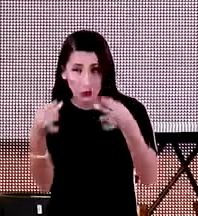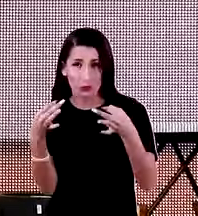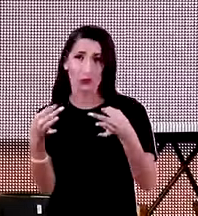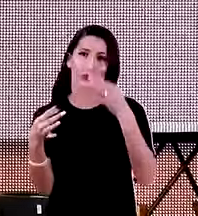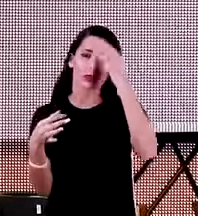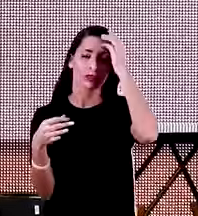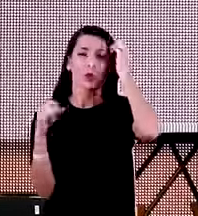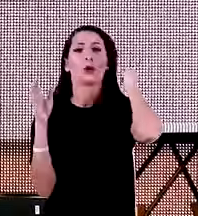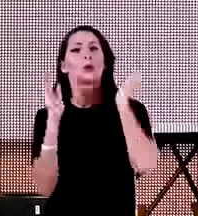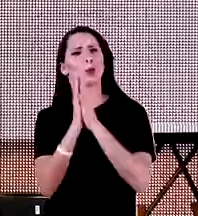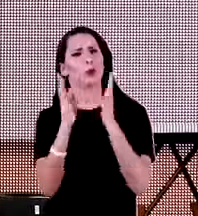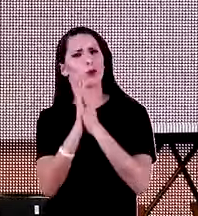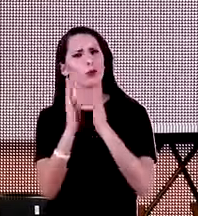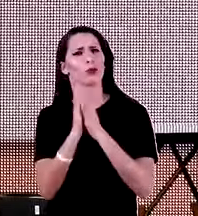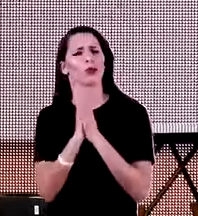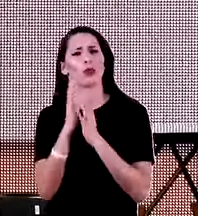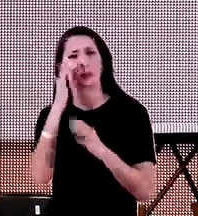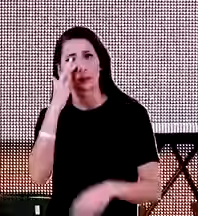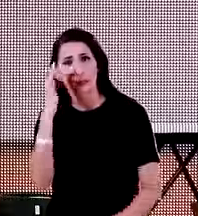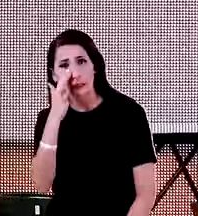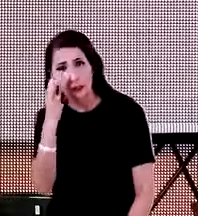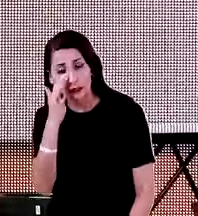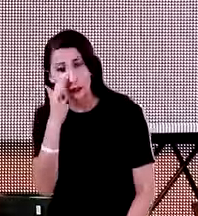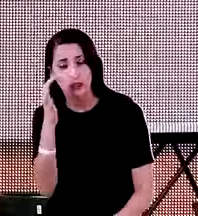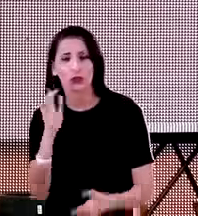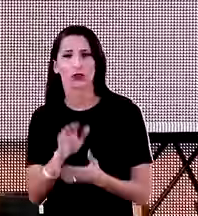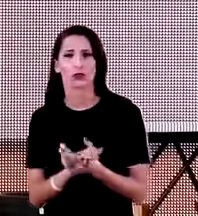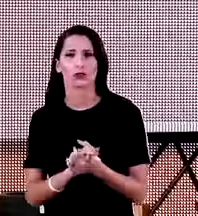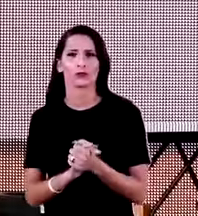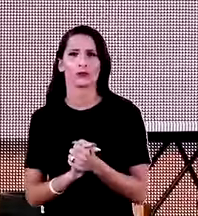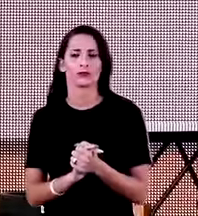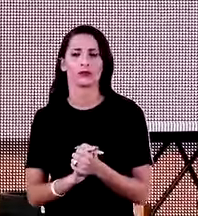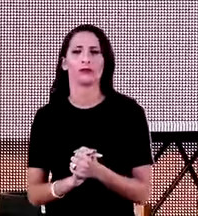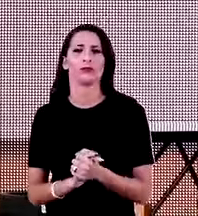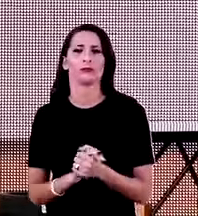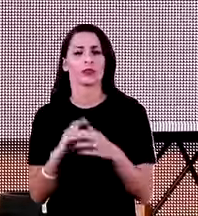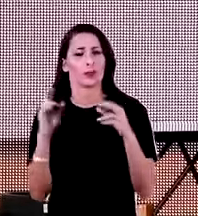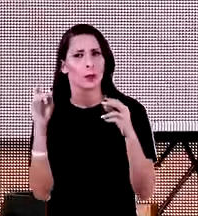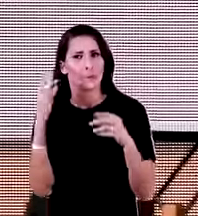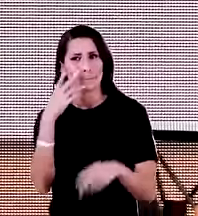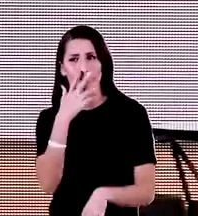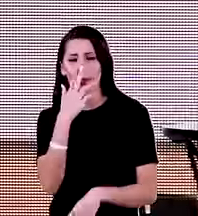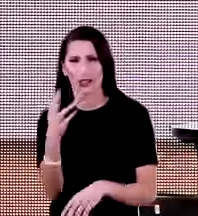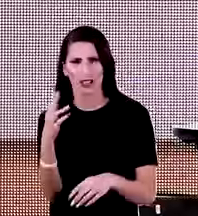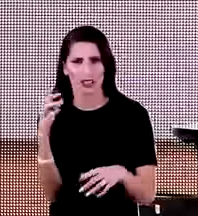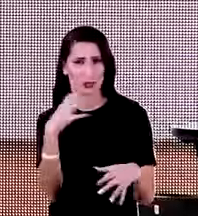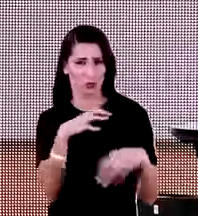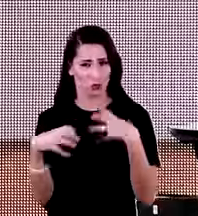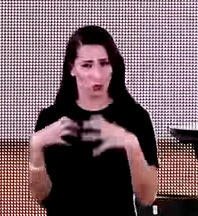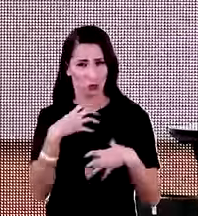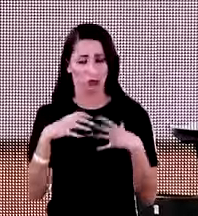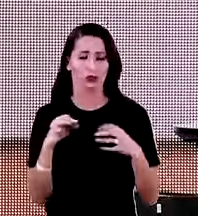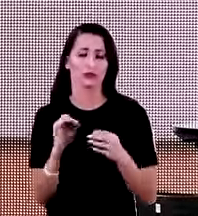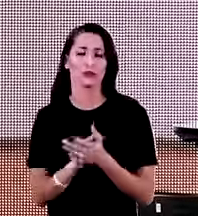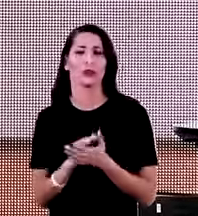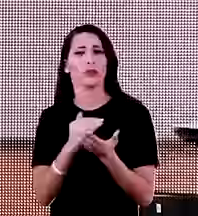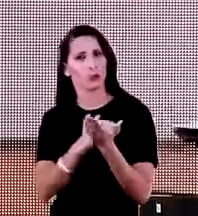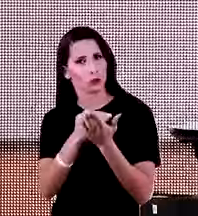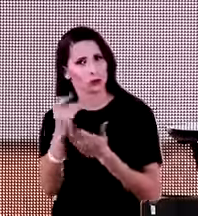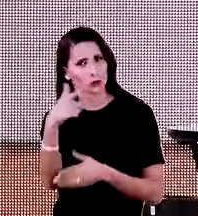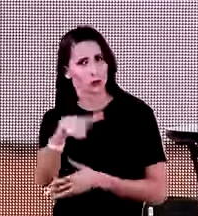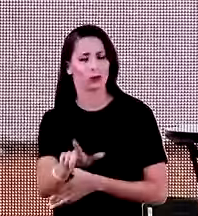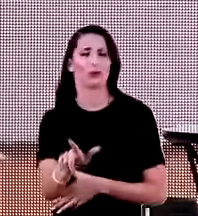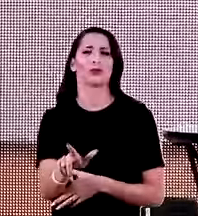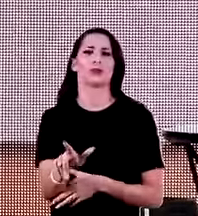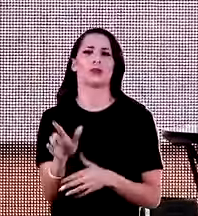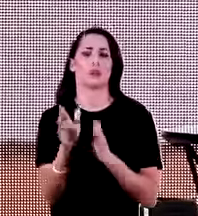Em nome do grande. Amém, gente? Vocês parecem tão alvoroçada? Eu vou repetir. Começar de novo. Amém? Amém?